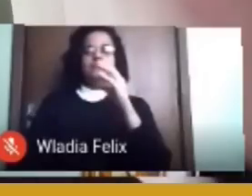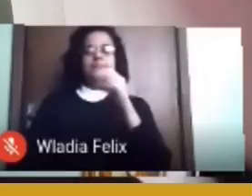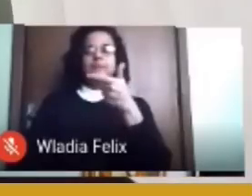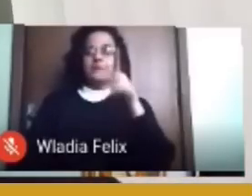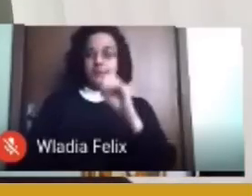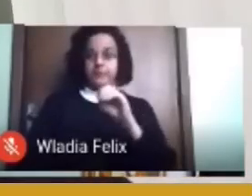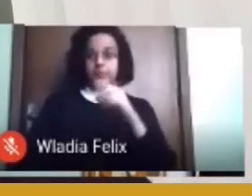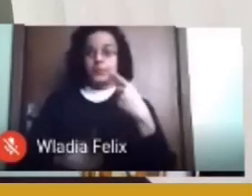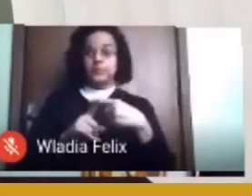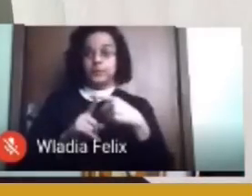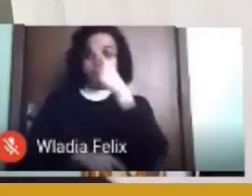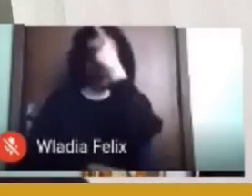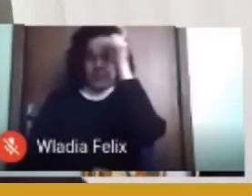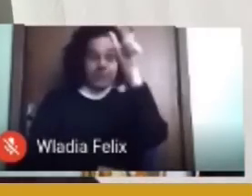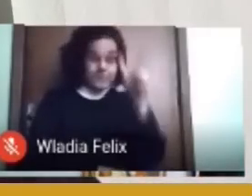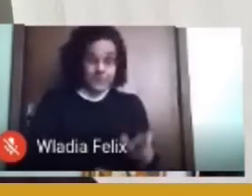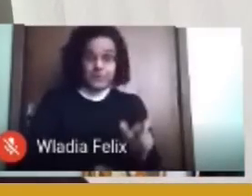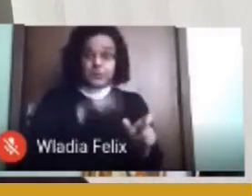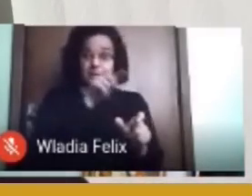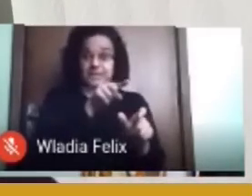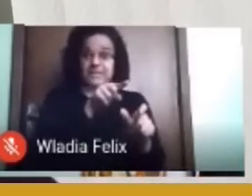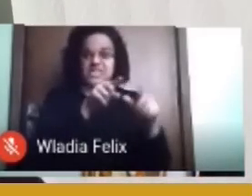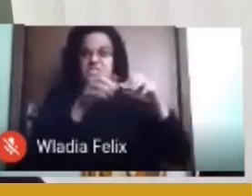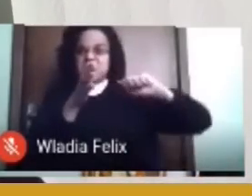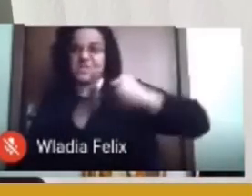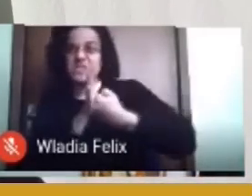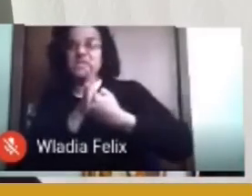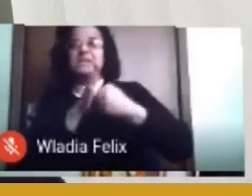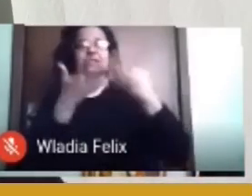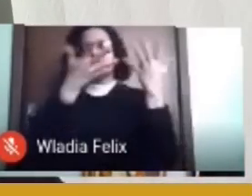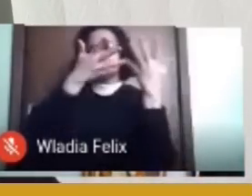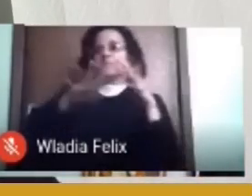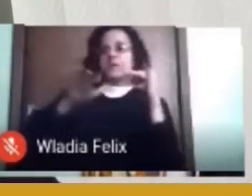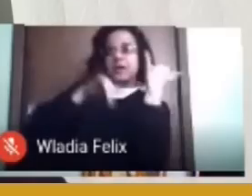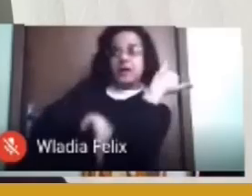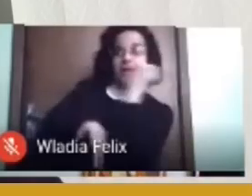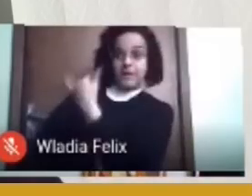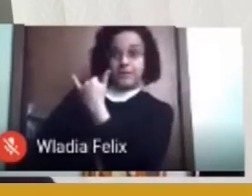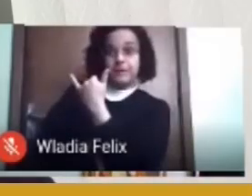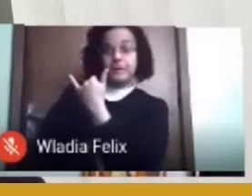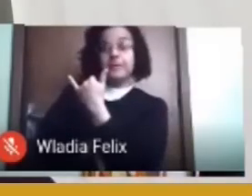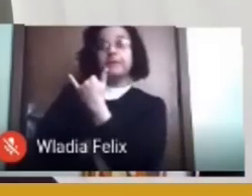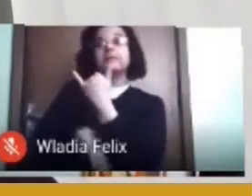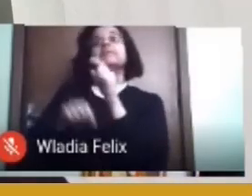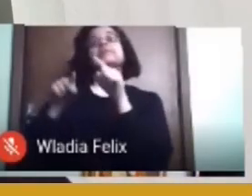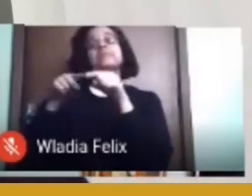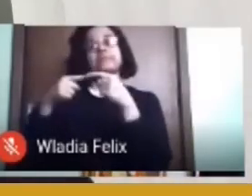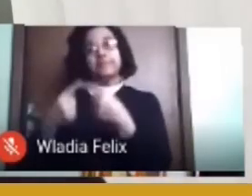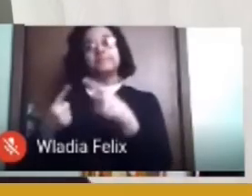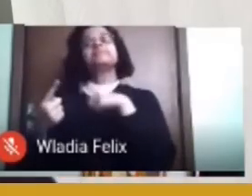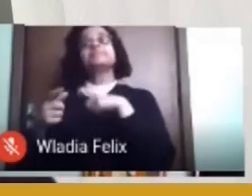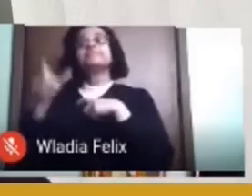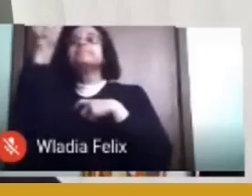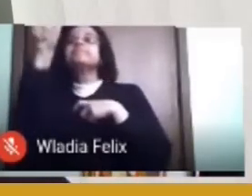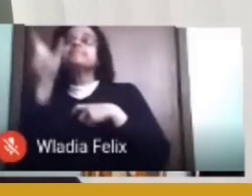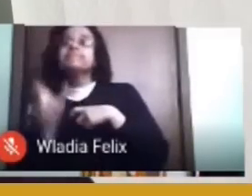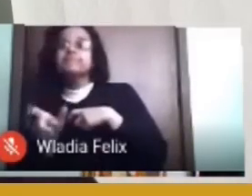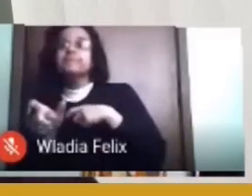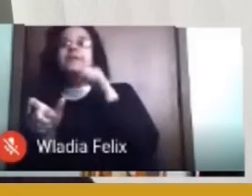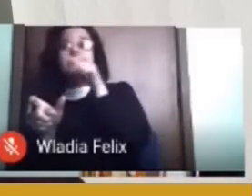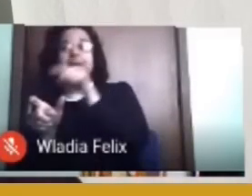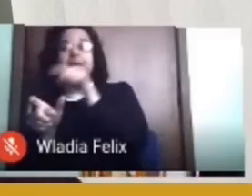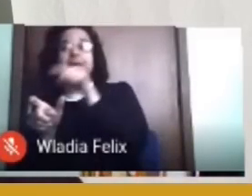estar exposto, mas também tem o lado da pessoa que sabe, do vizinho que vê, do vizinho que ouve, e